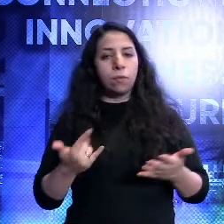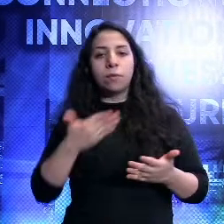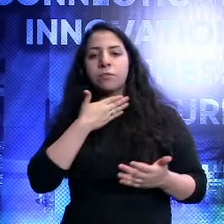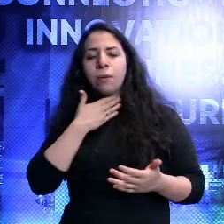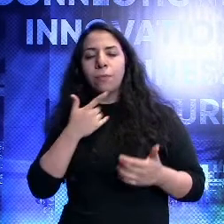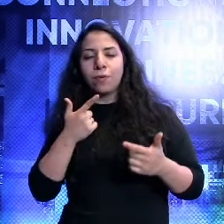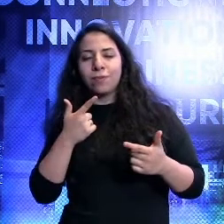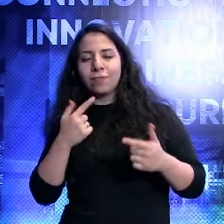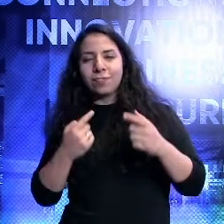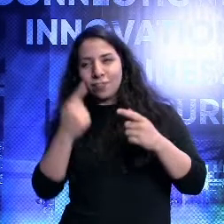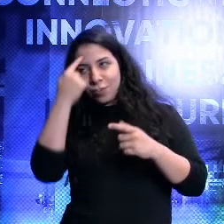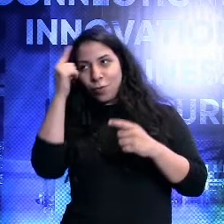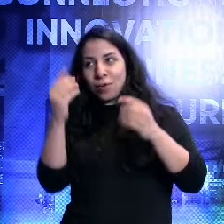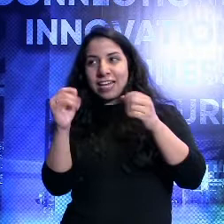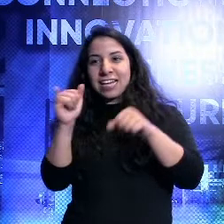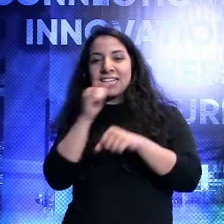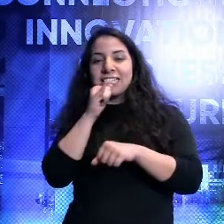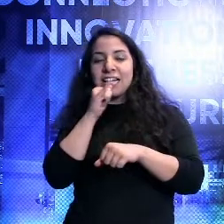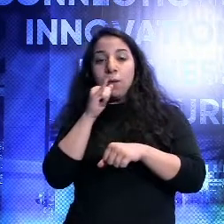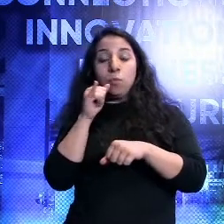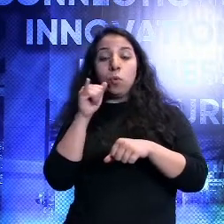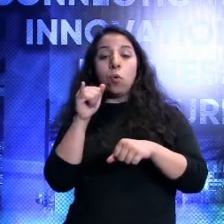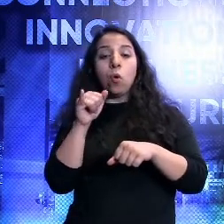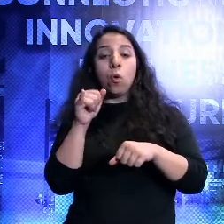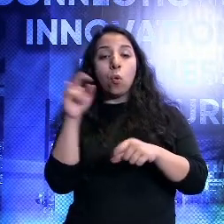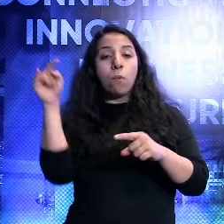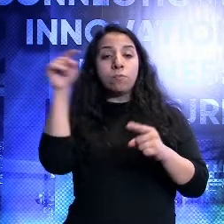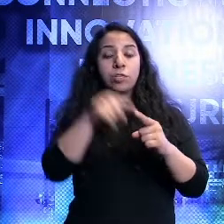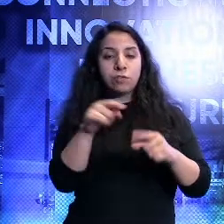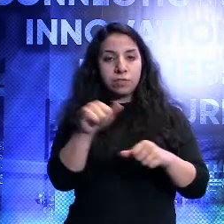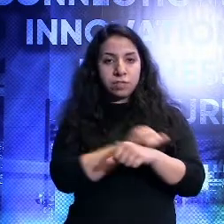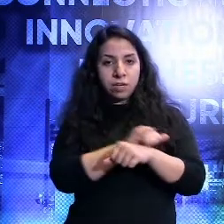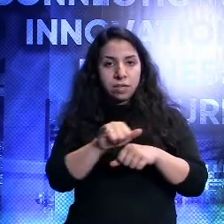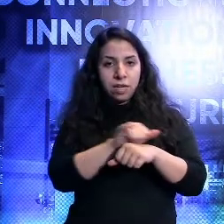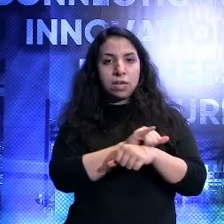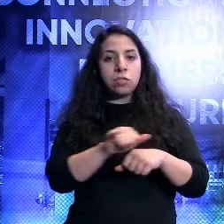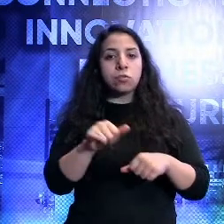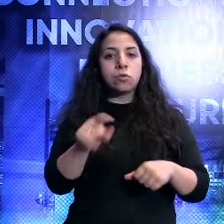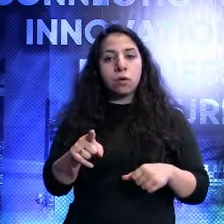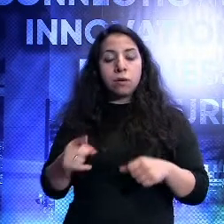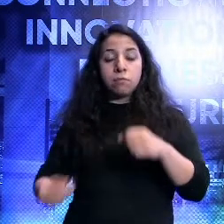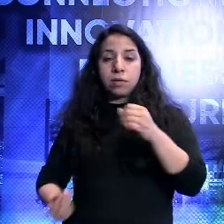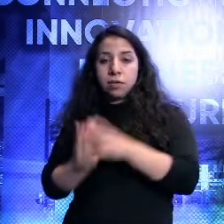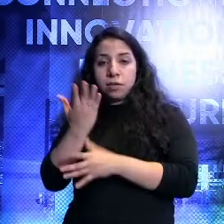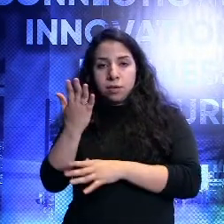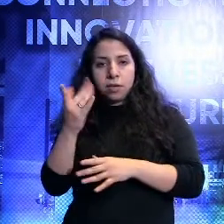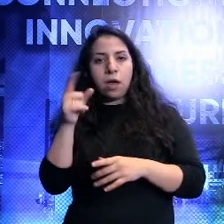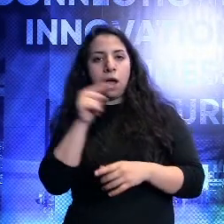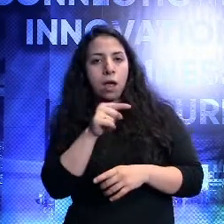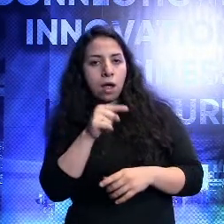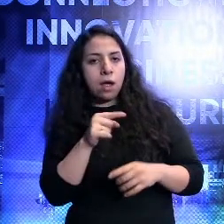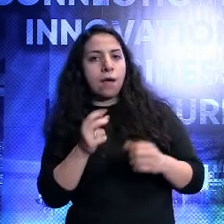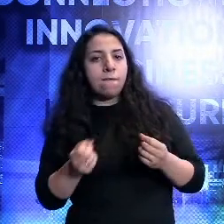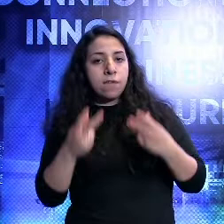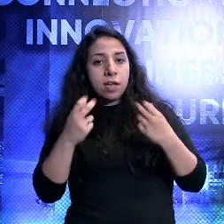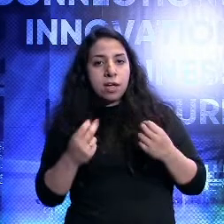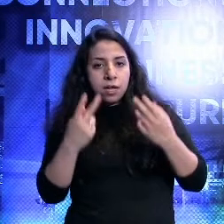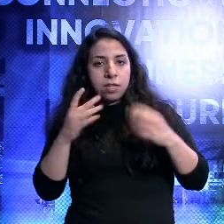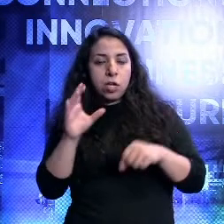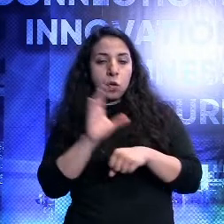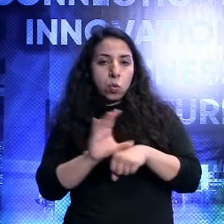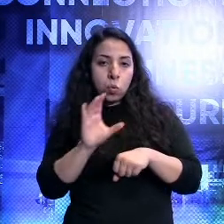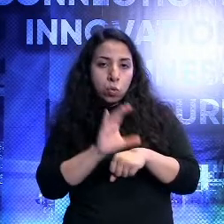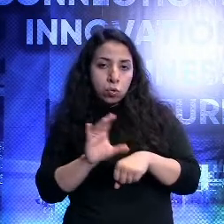objetivo estratégico, que é suprir uma equipe de marketing de conteúdo para criar peças direcionadas à venda de cursos